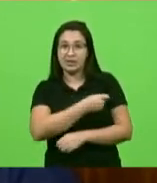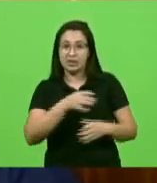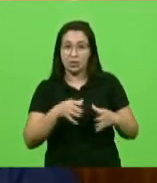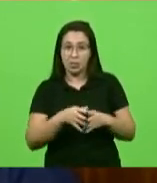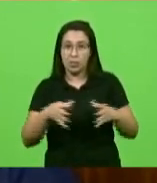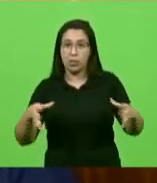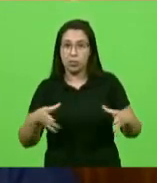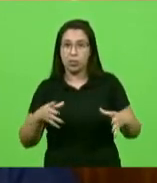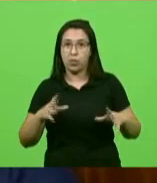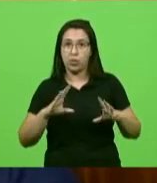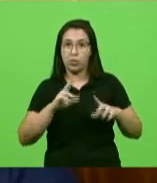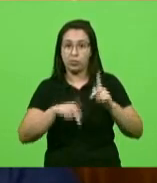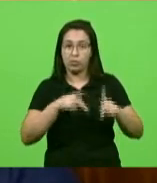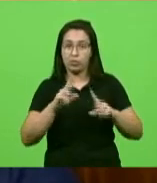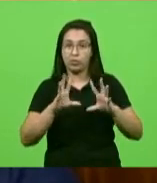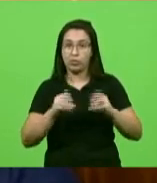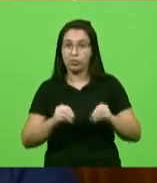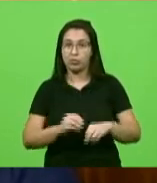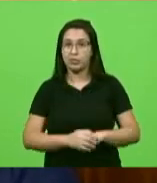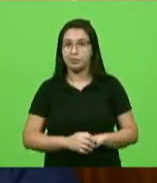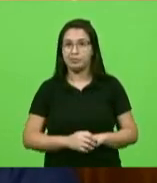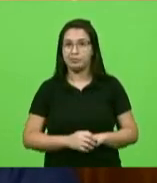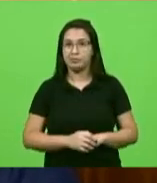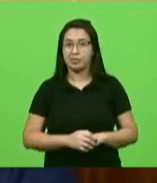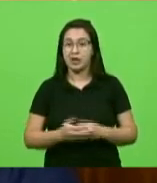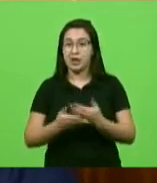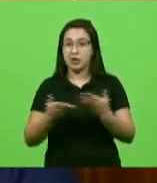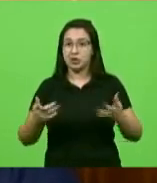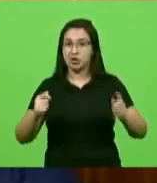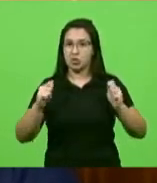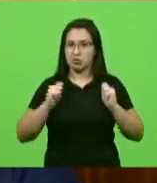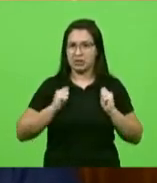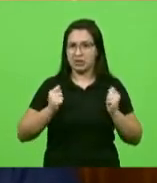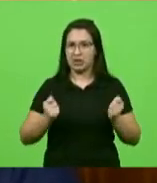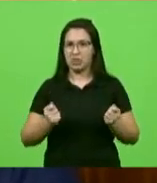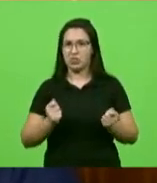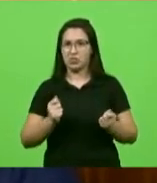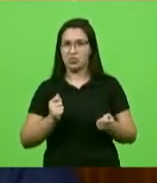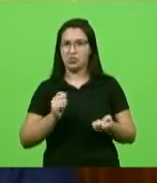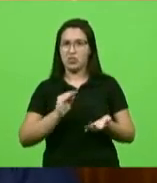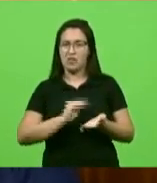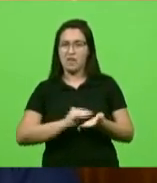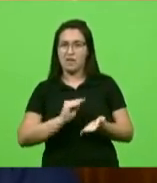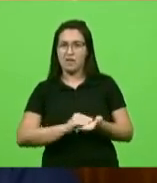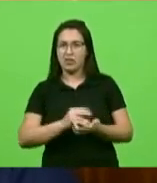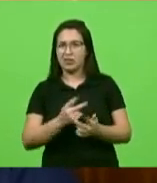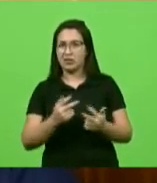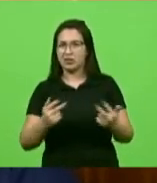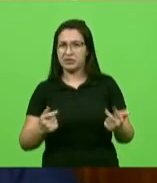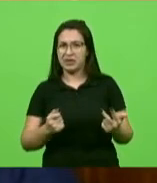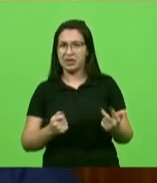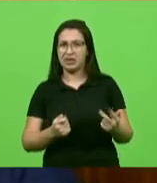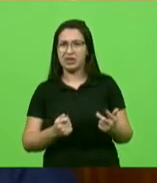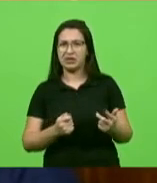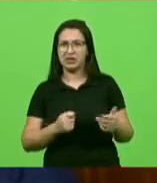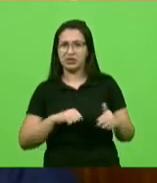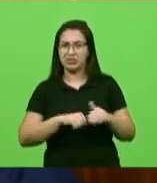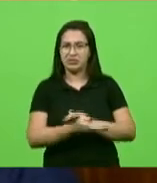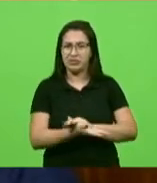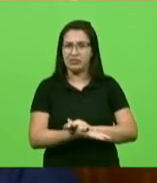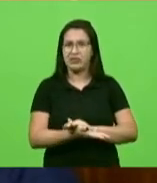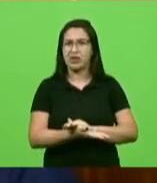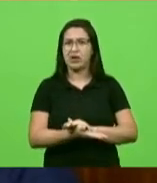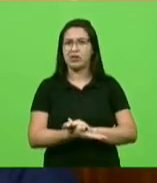não precisamos é a falta de planejamento, omissão estatal, indícios de fraude em compras públicas e falta